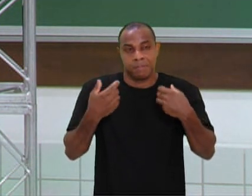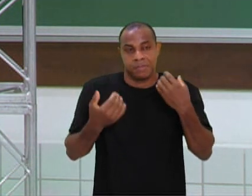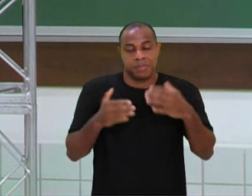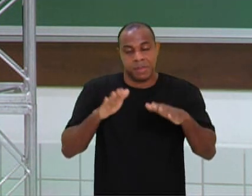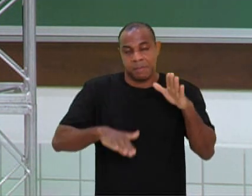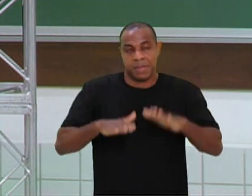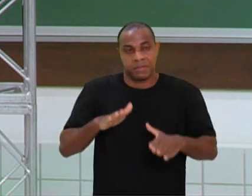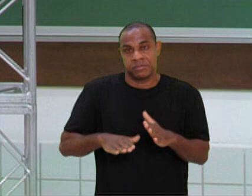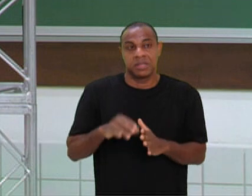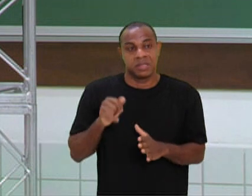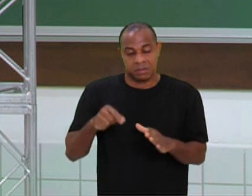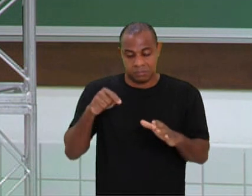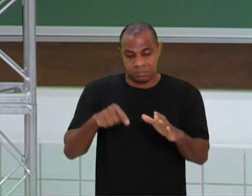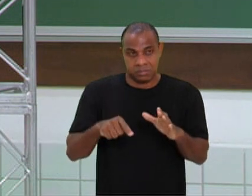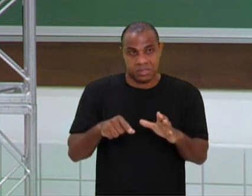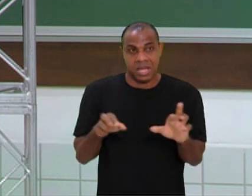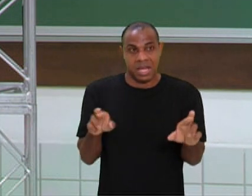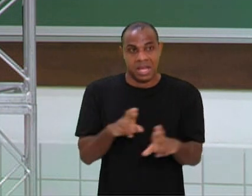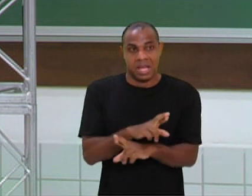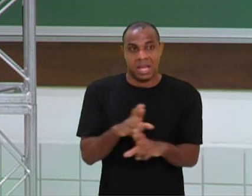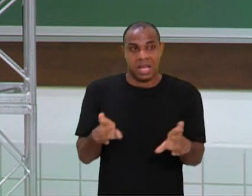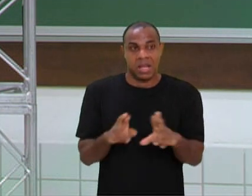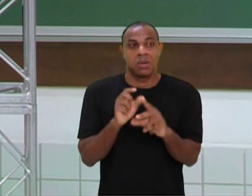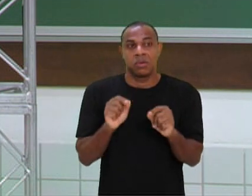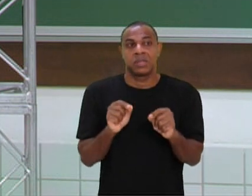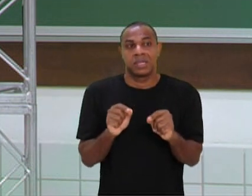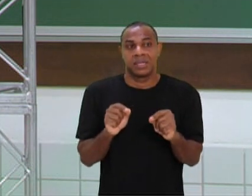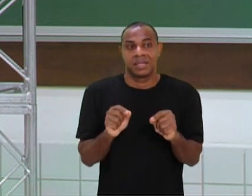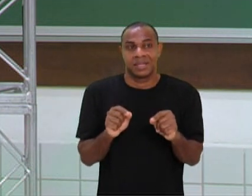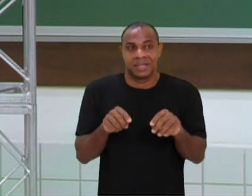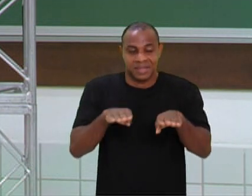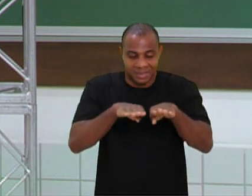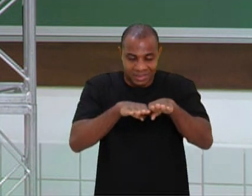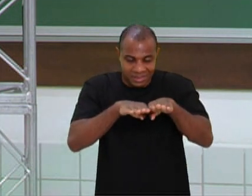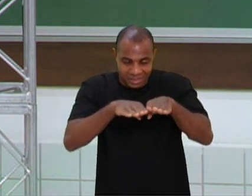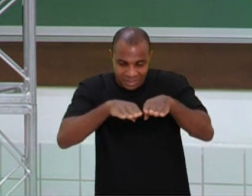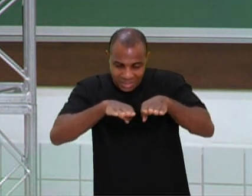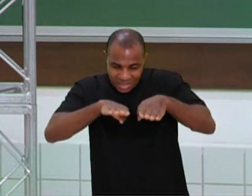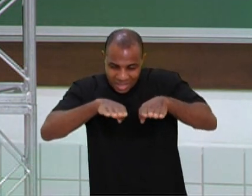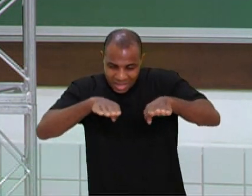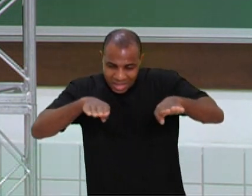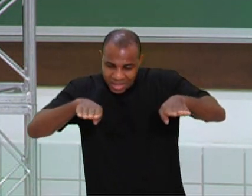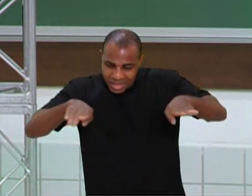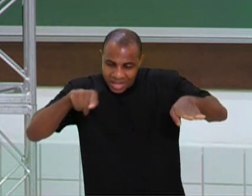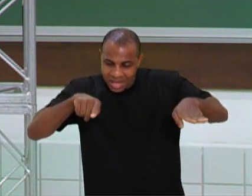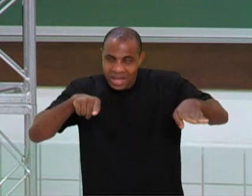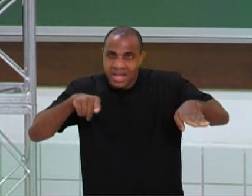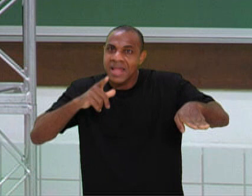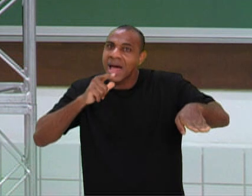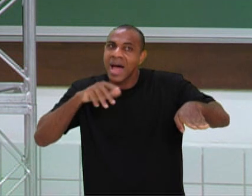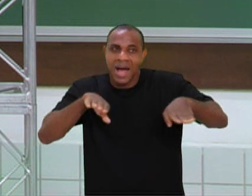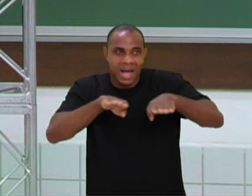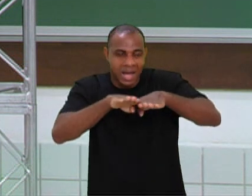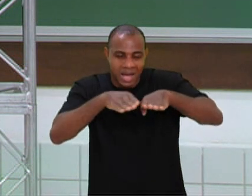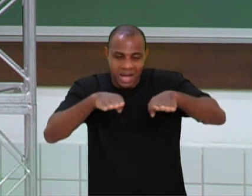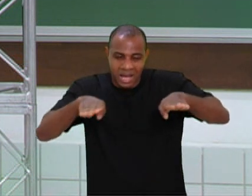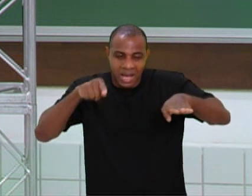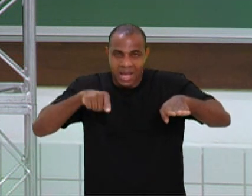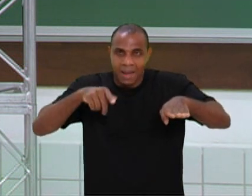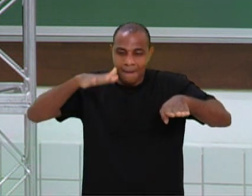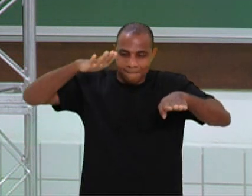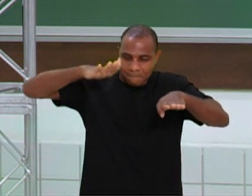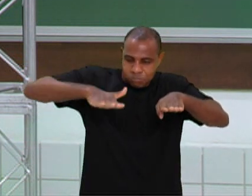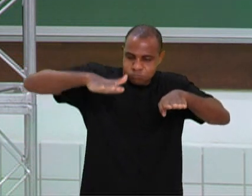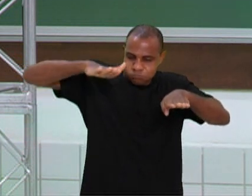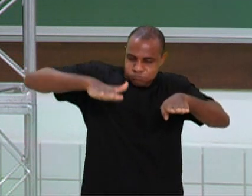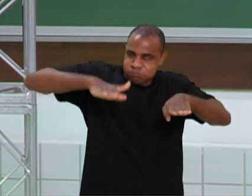caso, essa profundidade está relacionada com a lâmina d'água, ou seja, na lâmina da superfície da água. Então, quem gera essa pressão